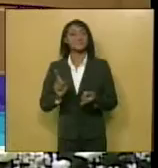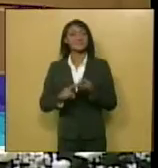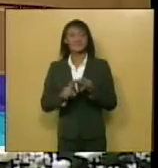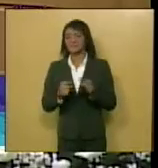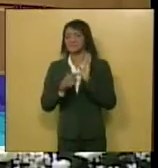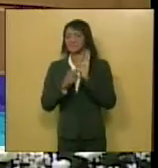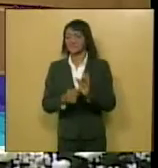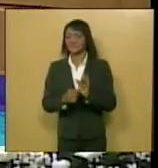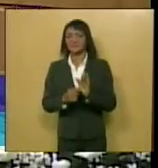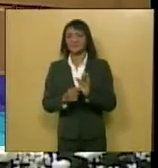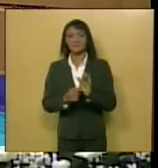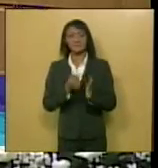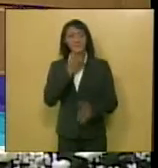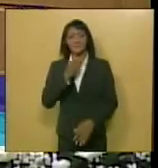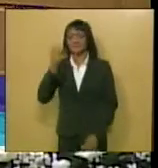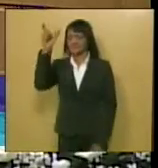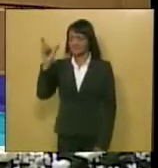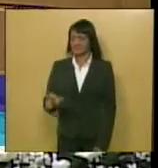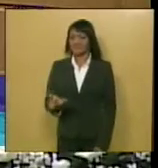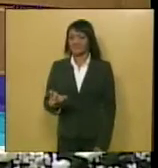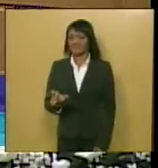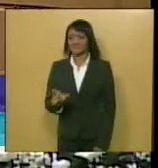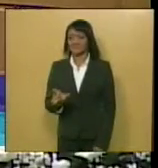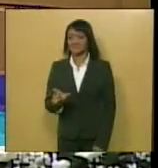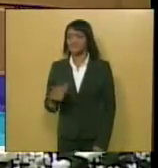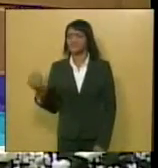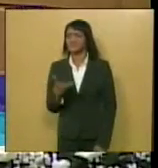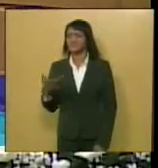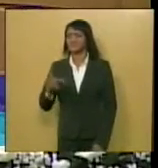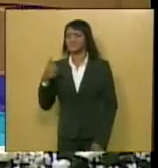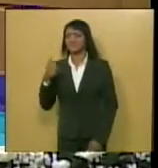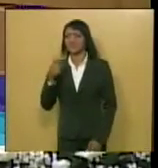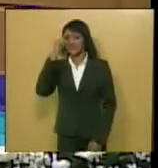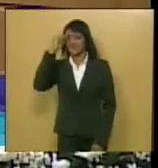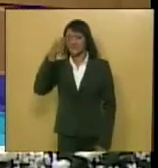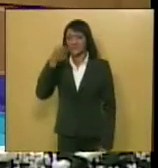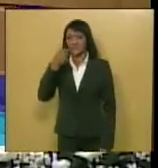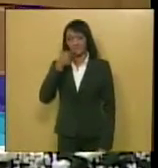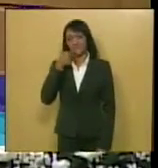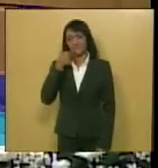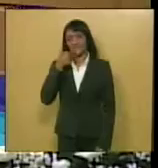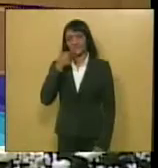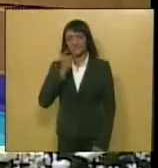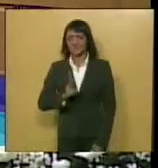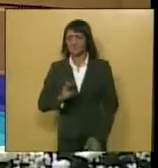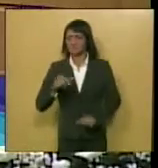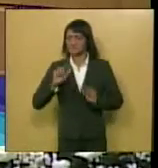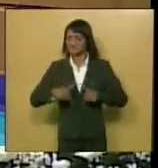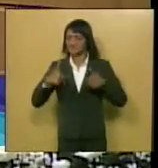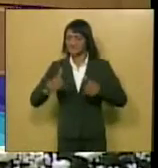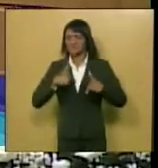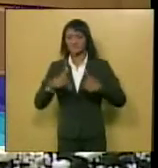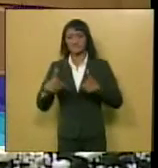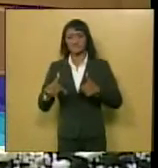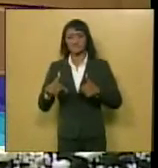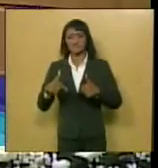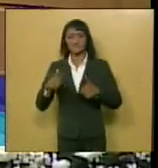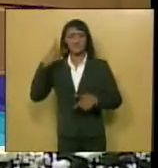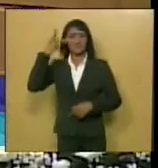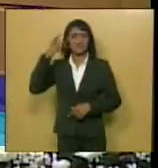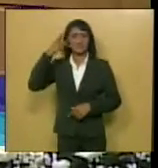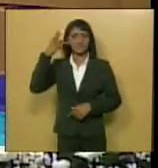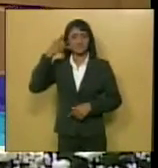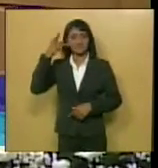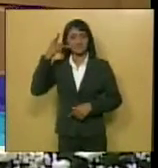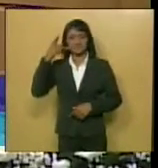Enfatizaremos a imagem do homem com o seu peculiar perfil empreendedor, do político, do dono